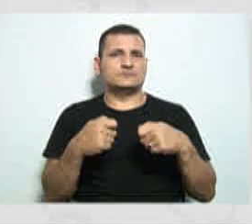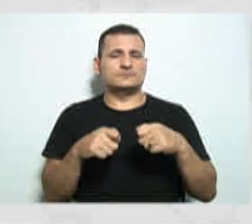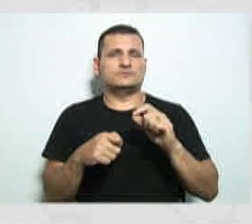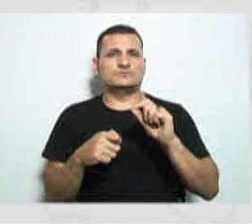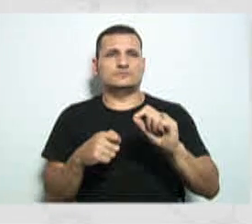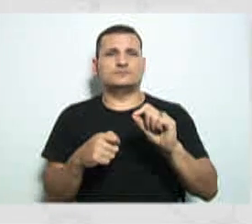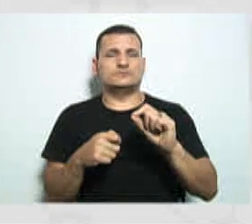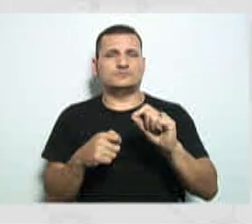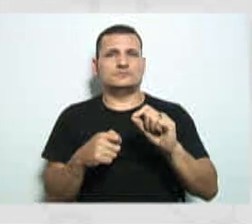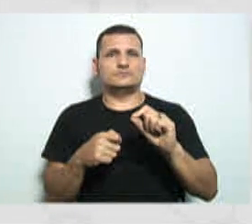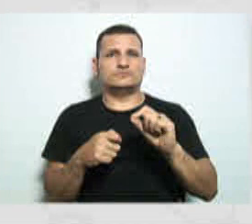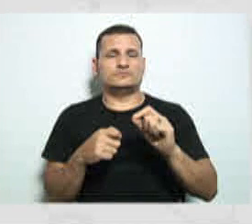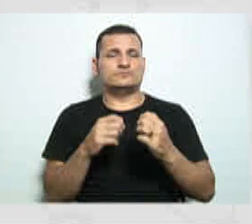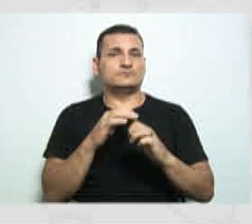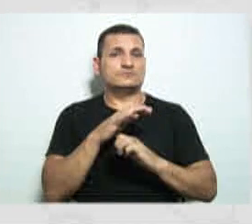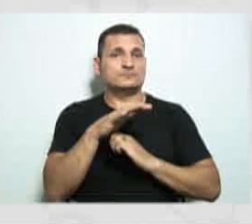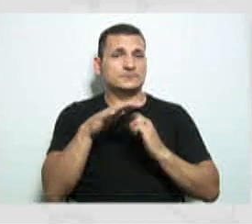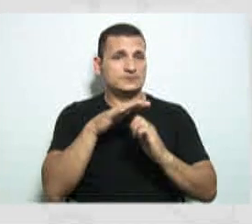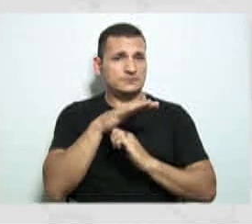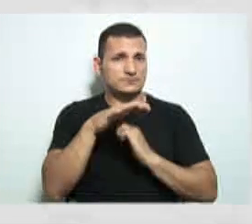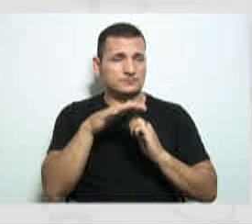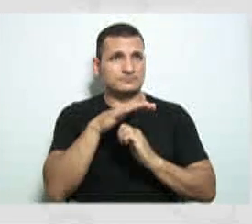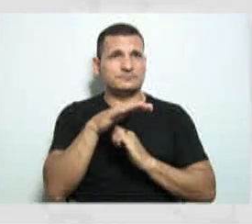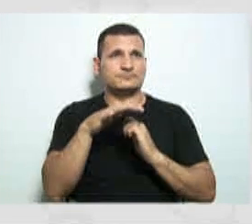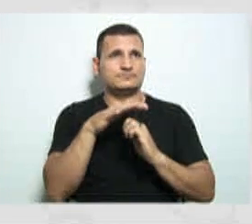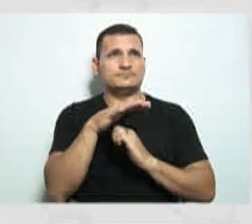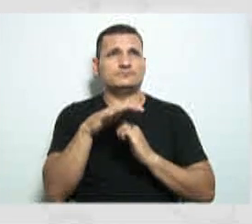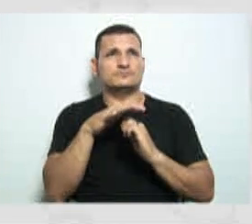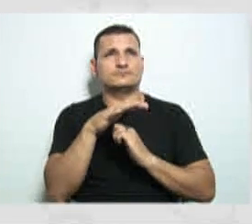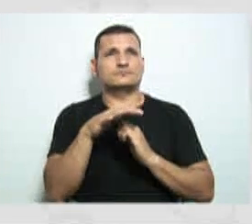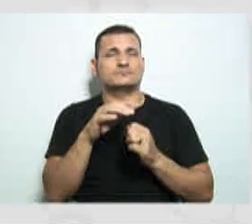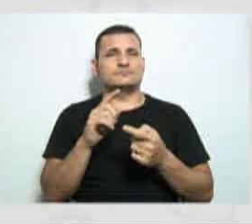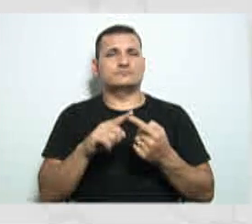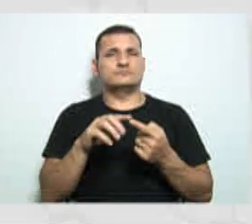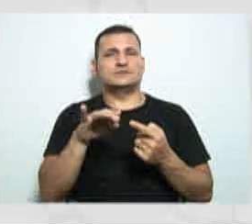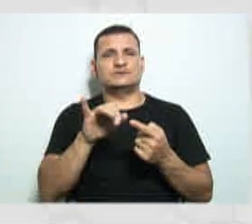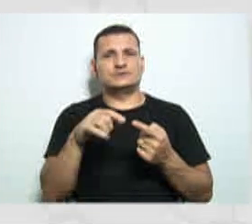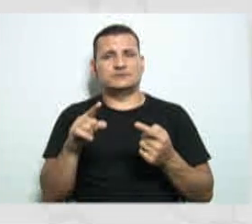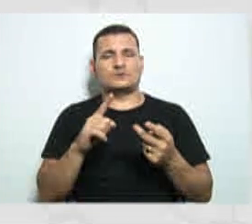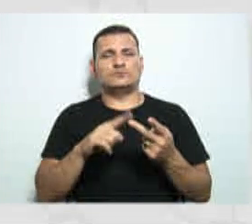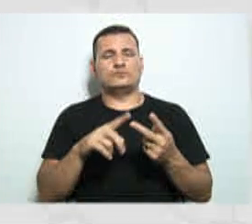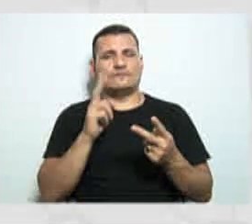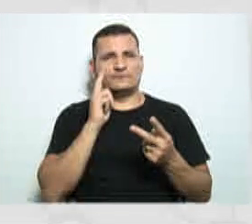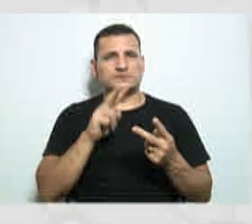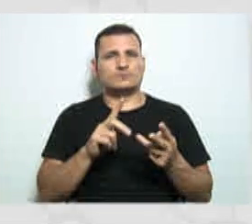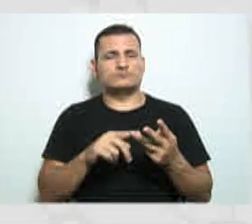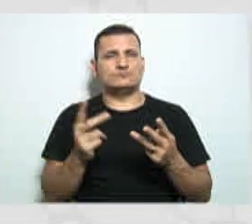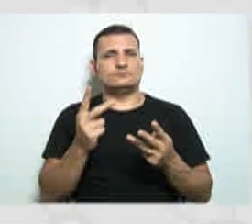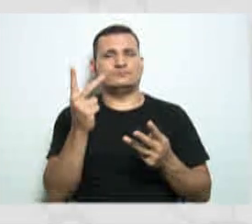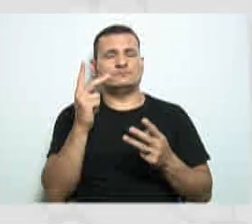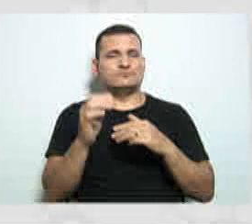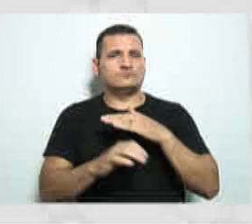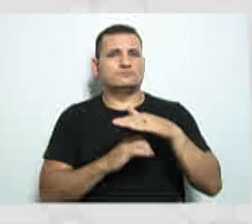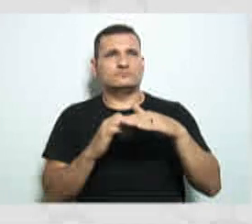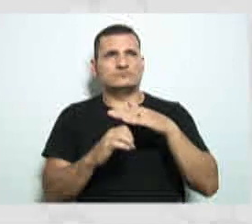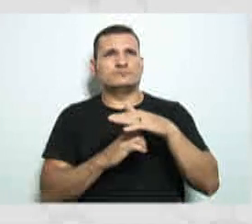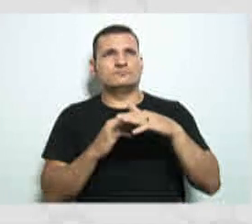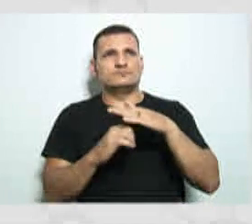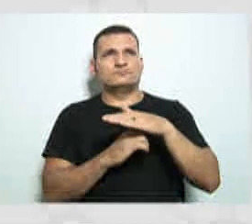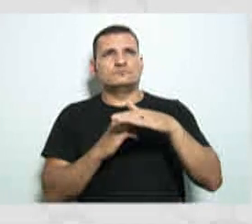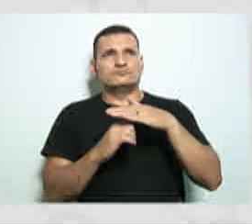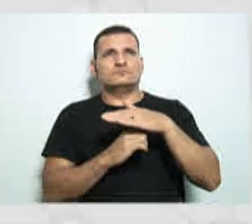claro que o estabelecimento de missão, visão e valores de uma organização é ou